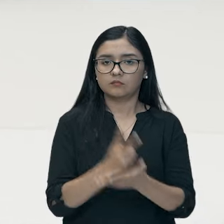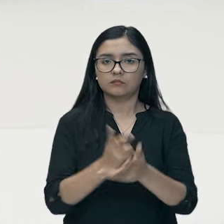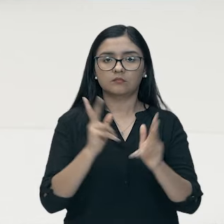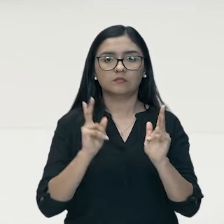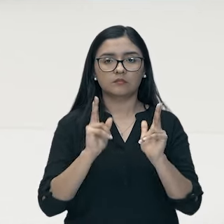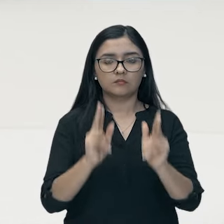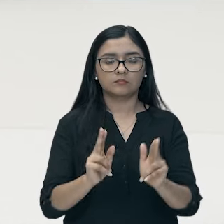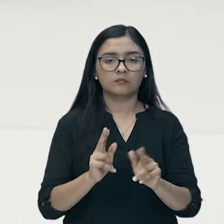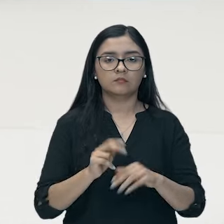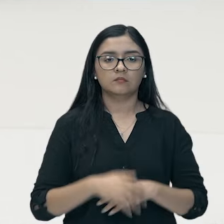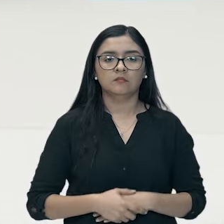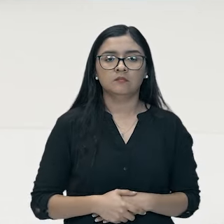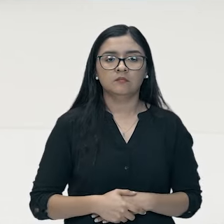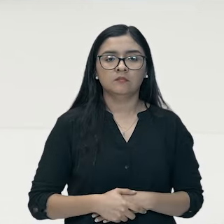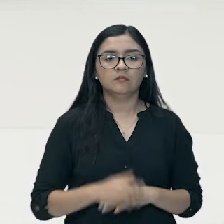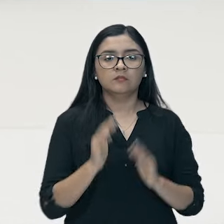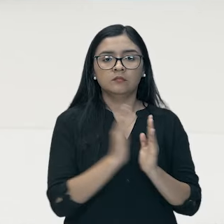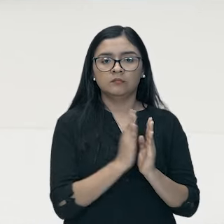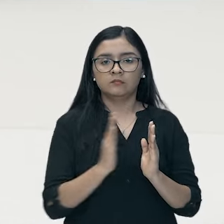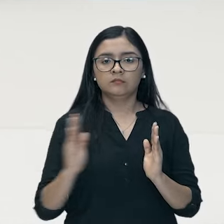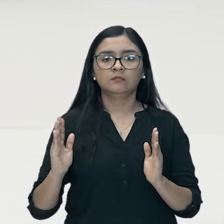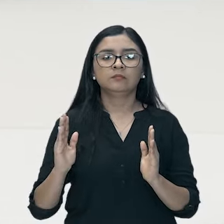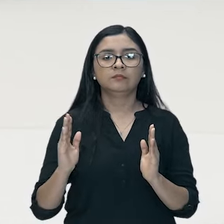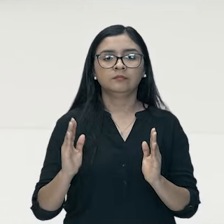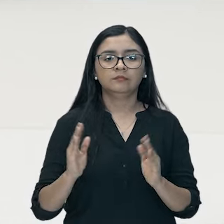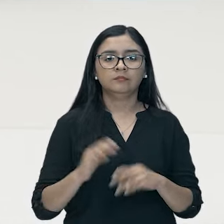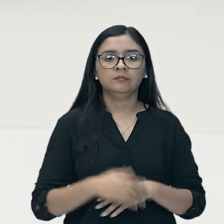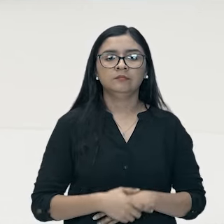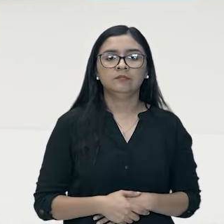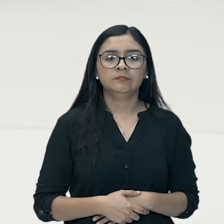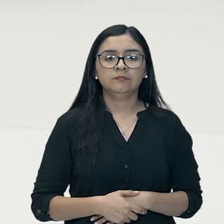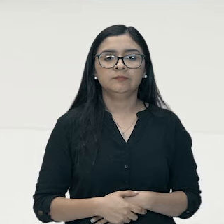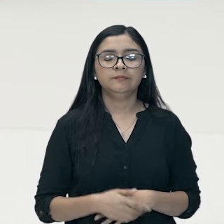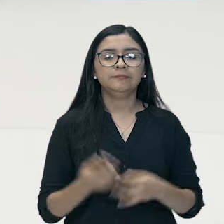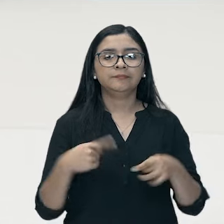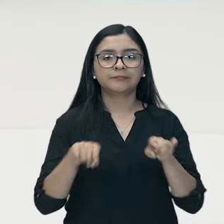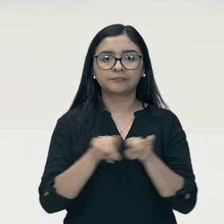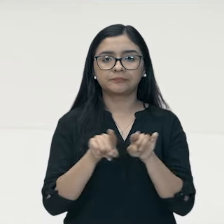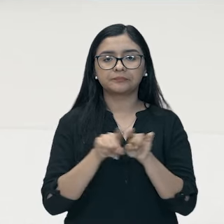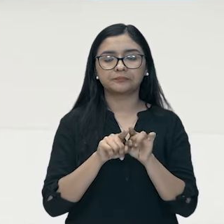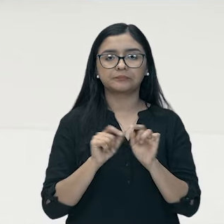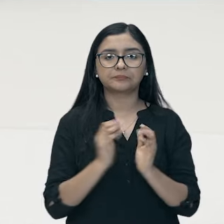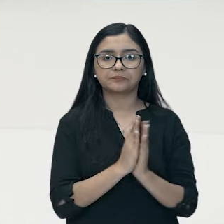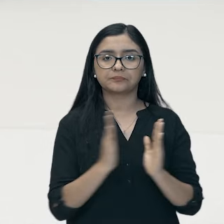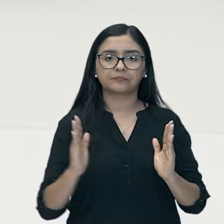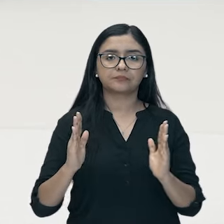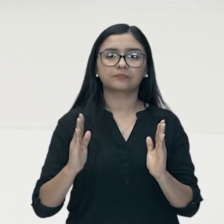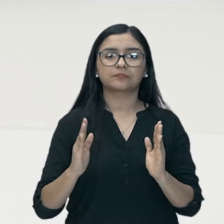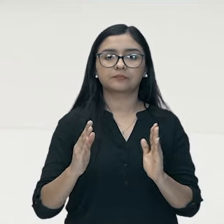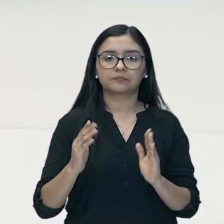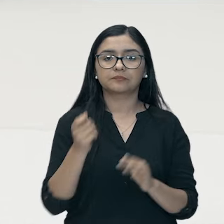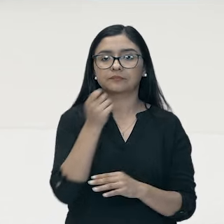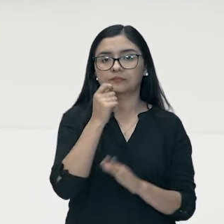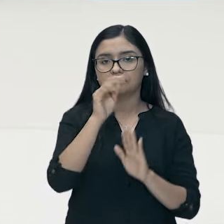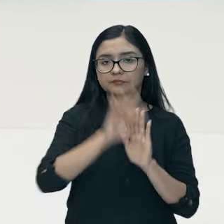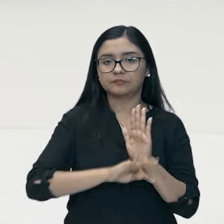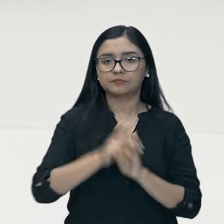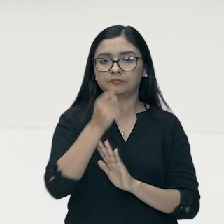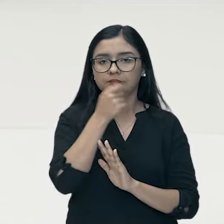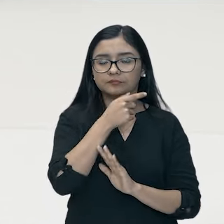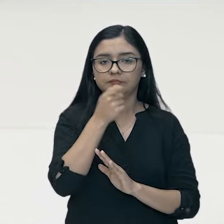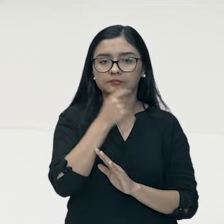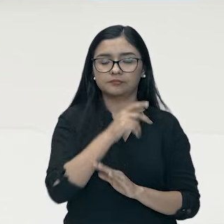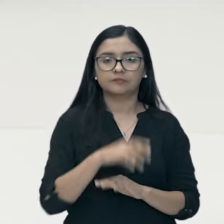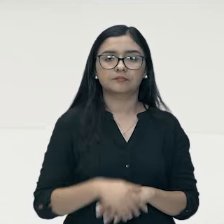todo o texto Então processo de paráfrase tá bom nós também vimos o processo de paródia que é quando eu pego